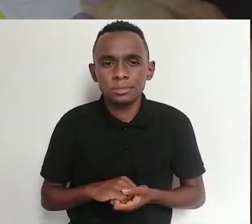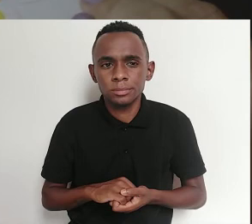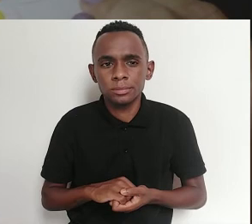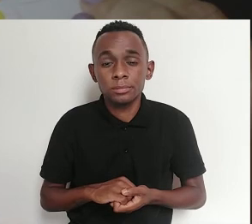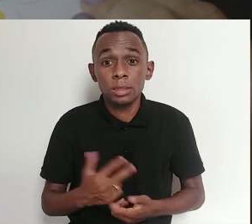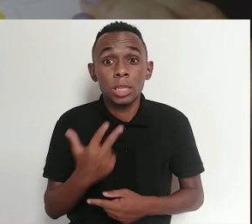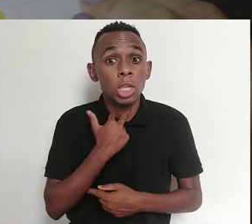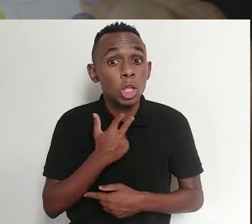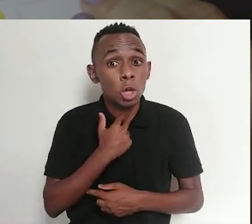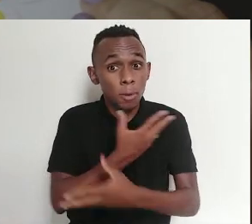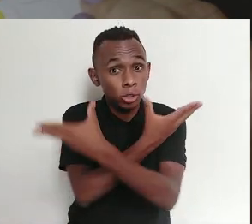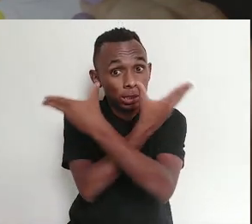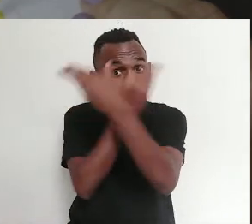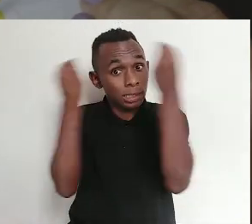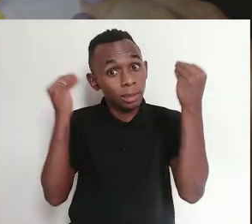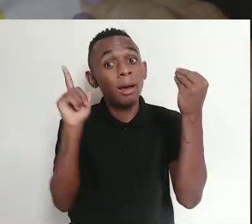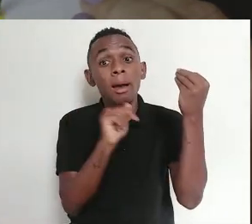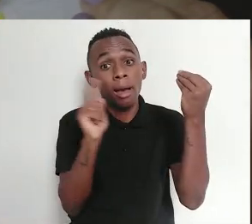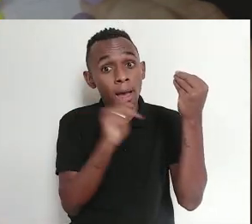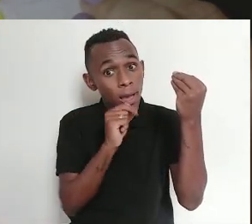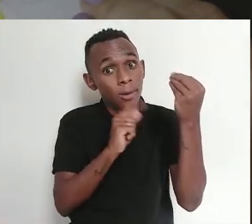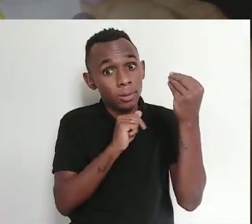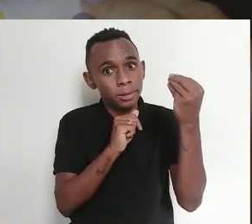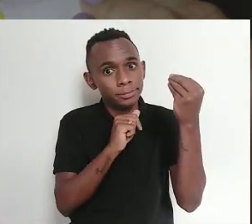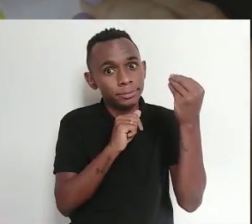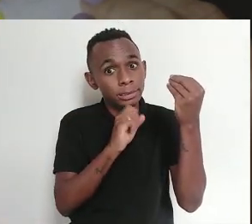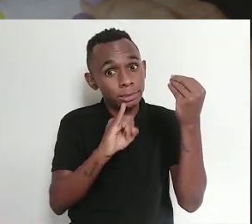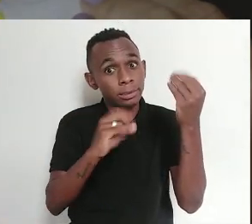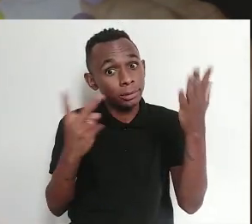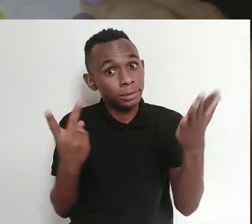Não pode esquecer da água, senão dá tudo errado.